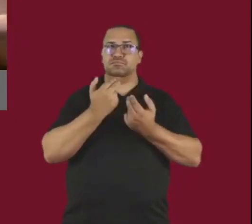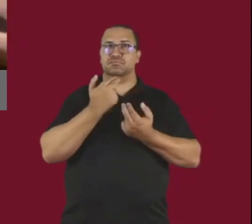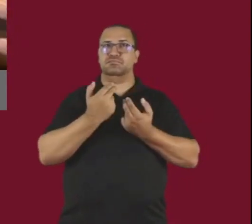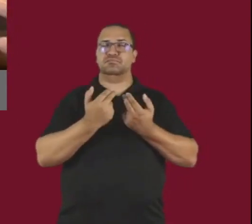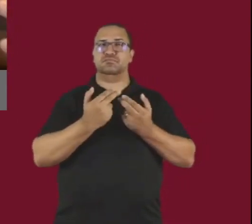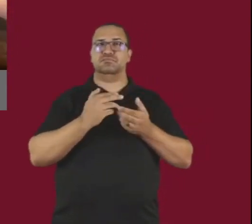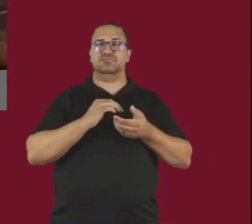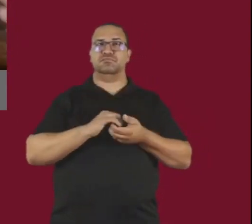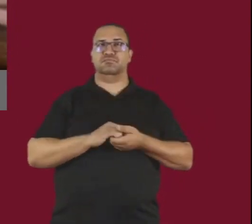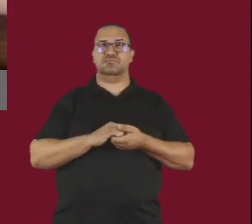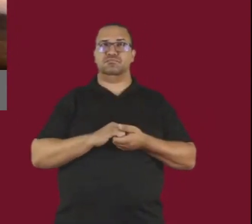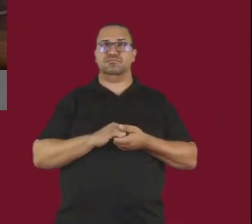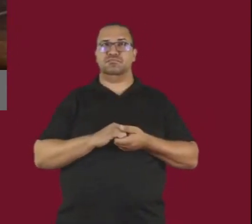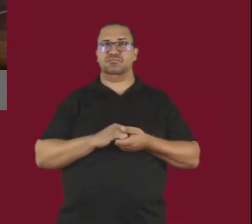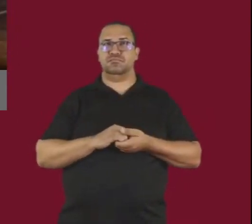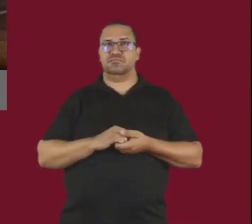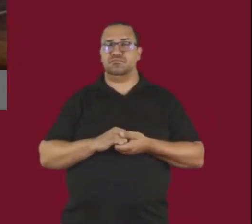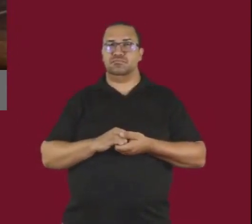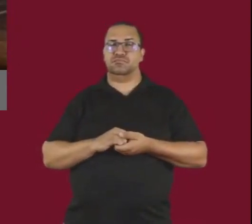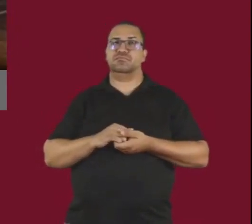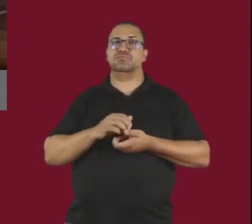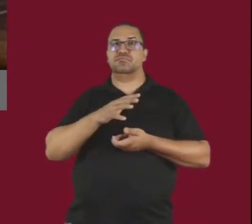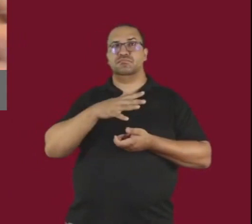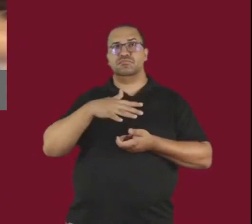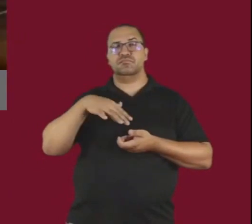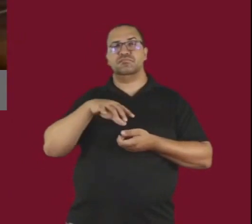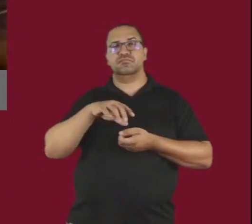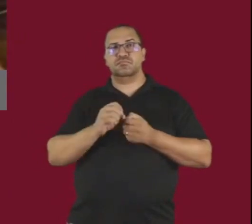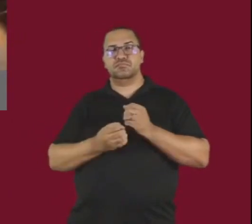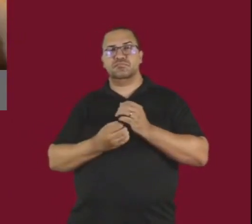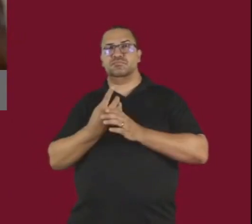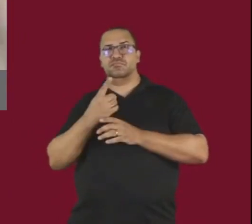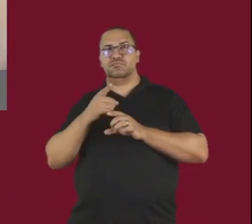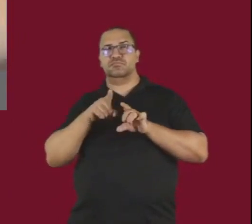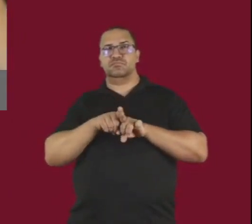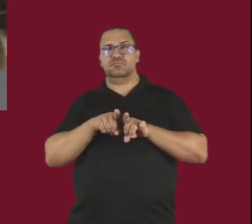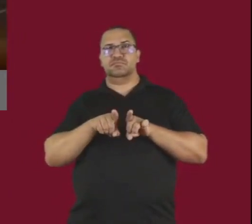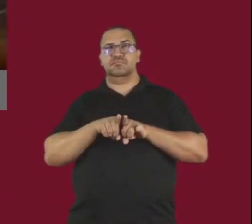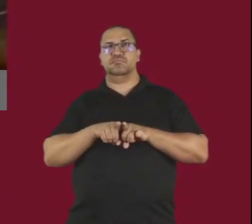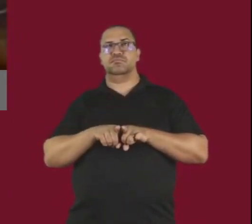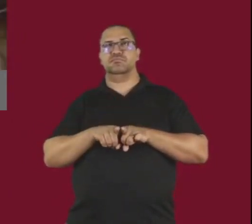E em Suma Uma a gente fez um micélio, que